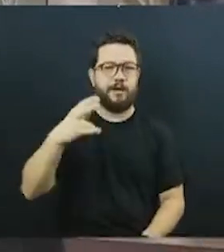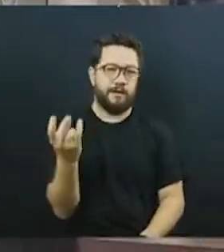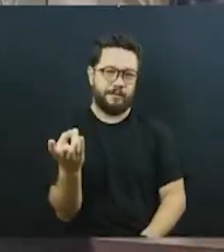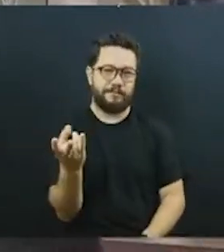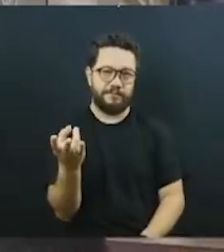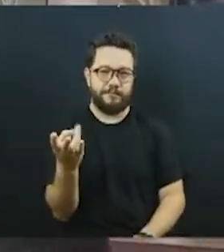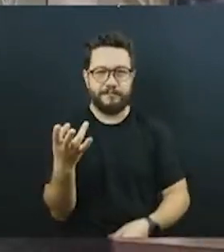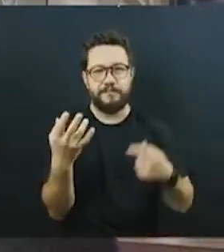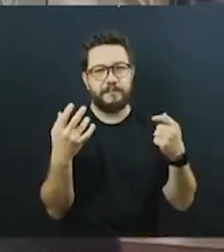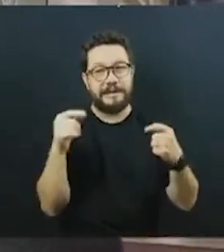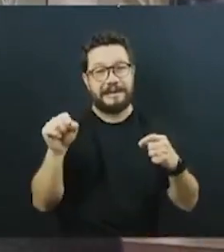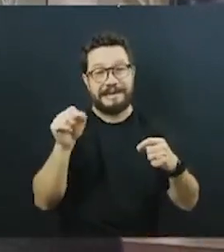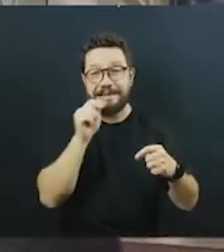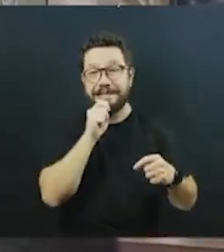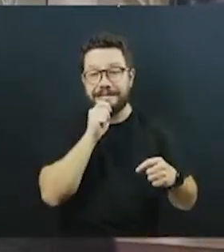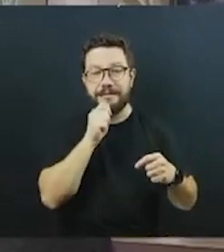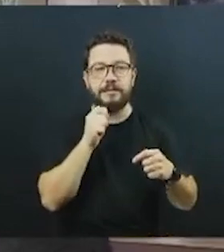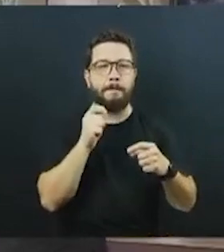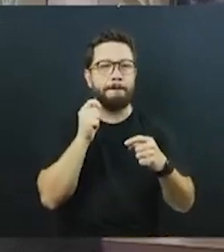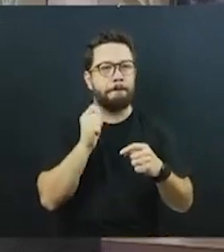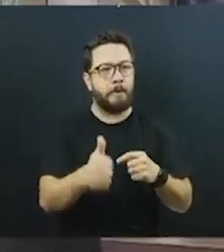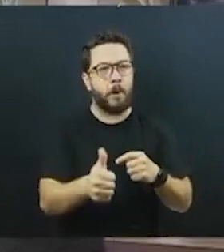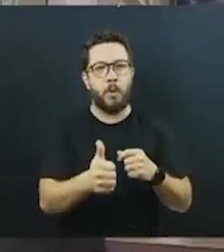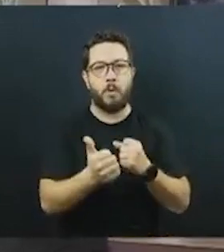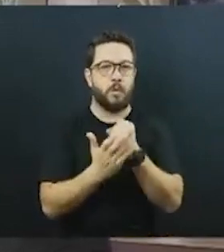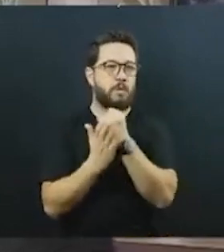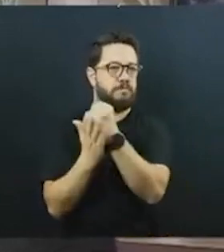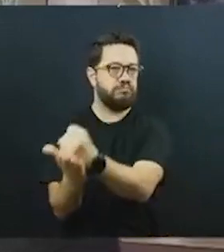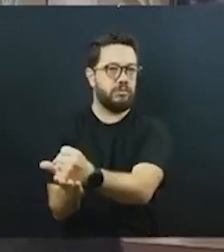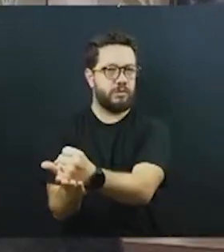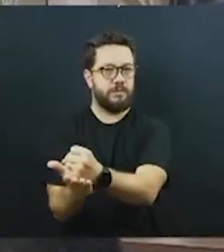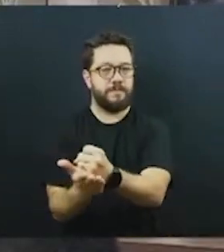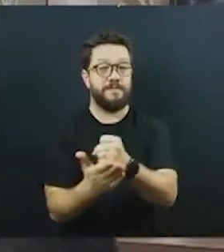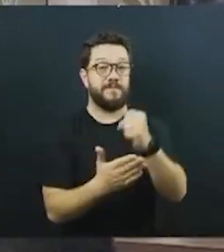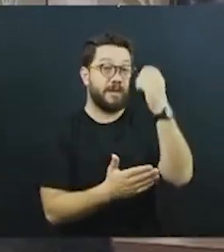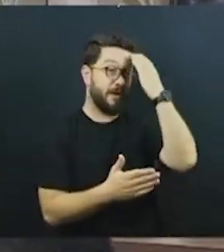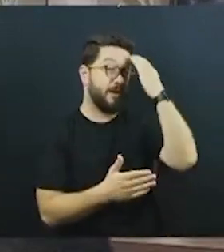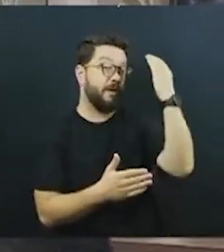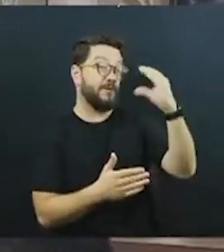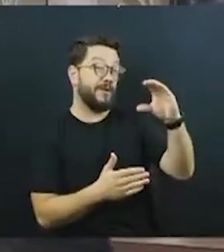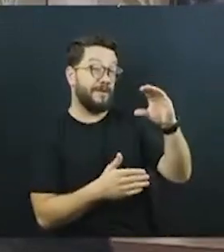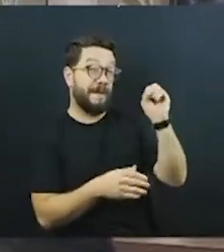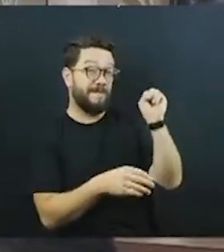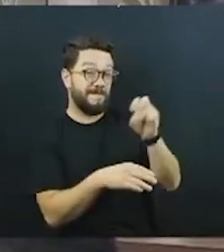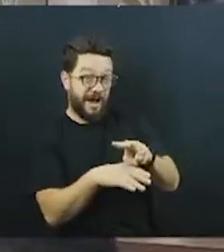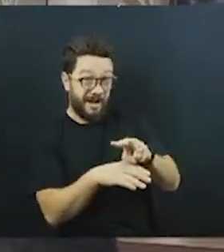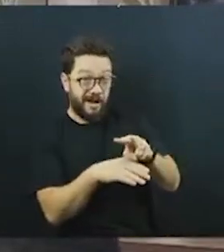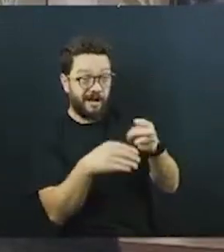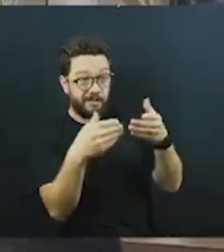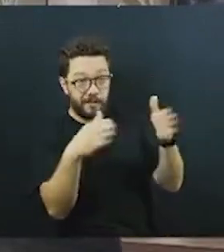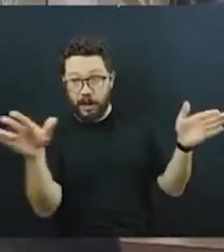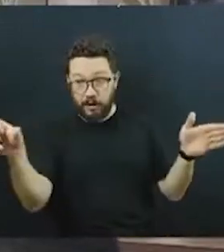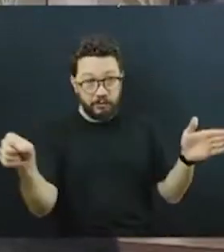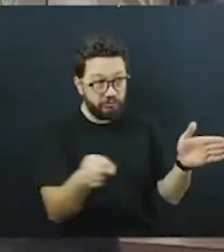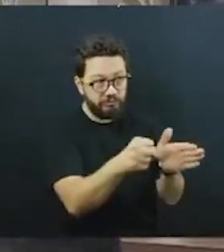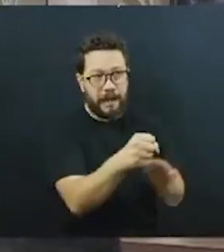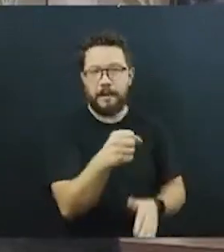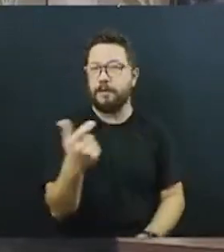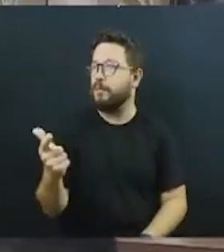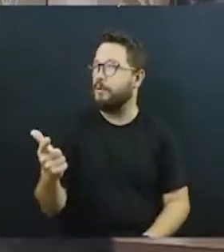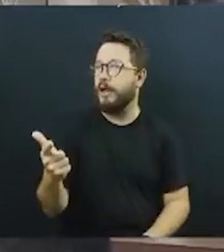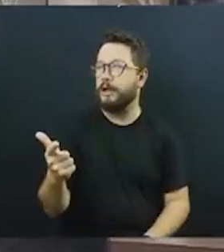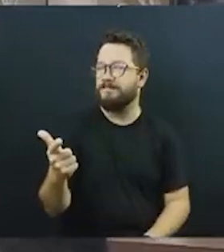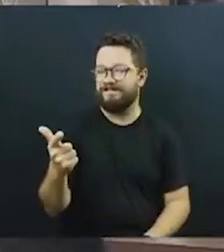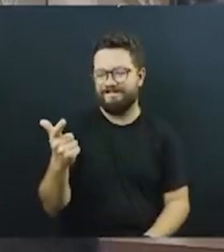temos ainda, em Curitiba, uma única vaga de atendimento à dependência química. Isso é muito sério. O governo